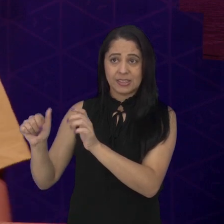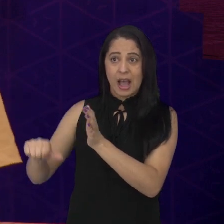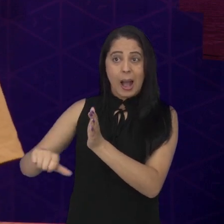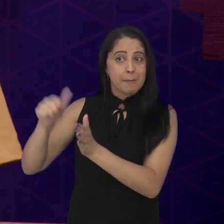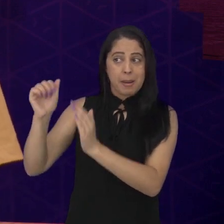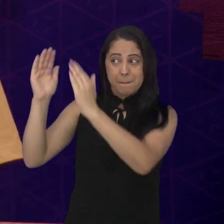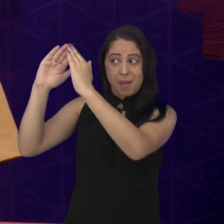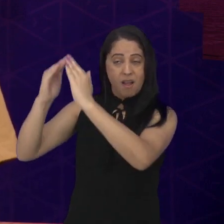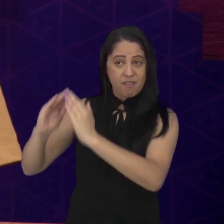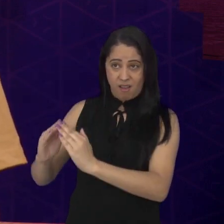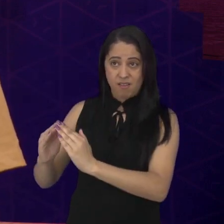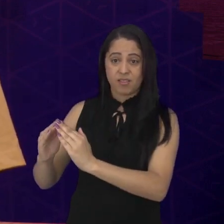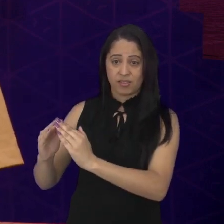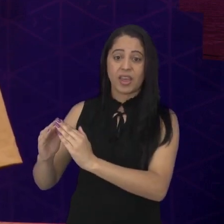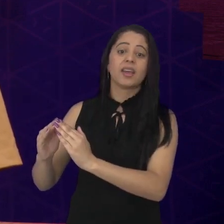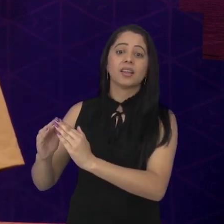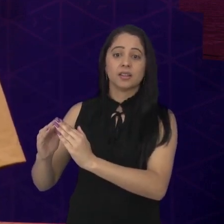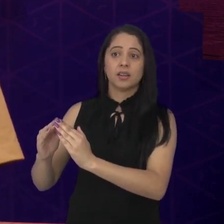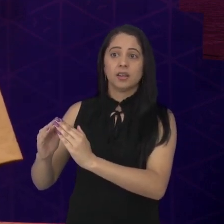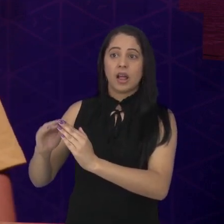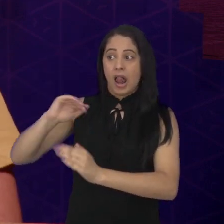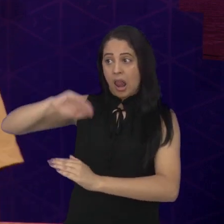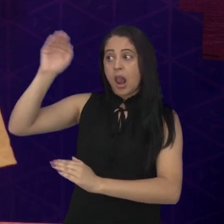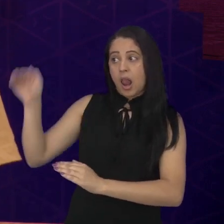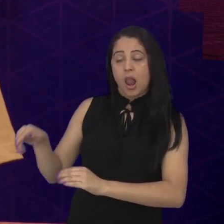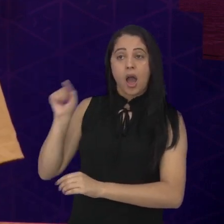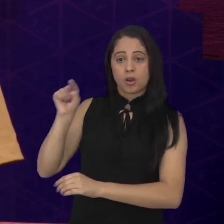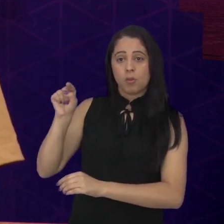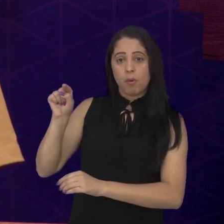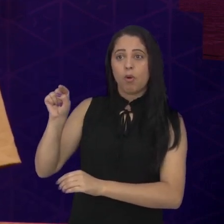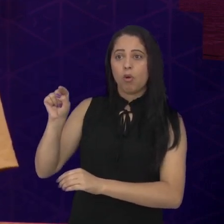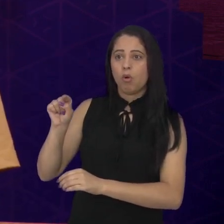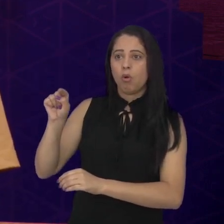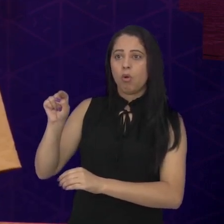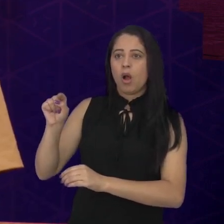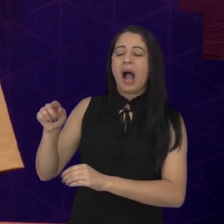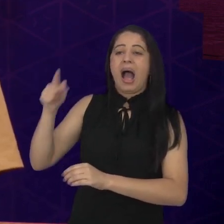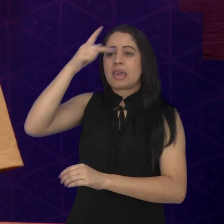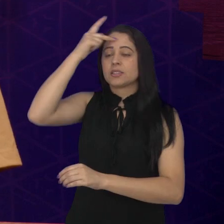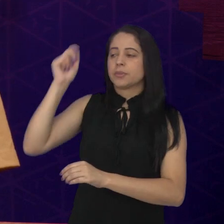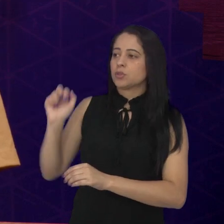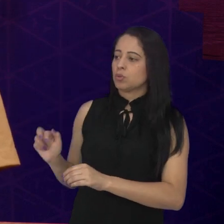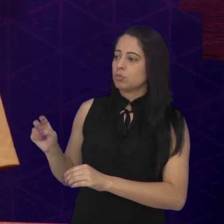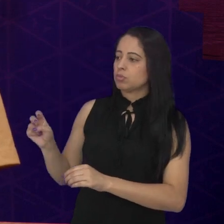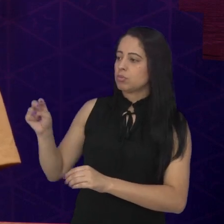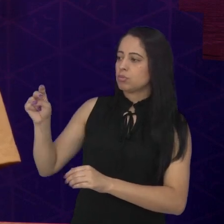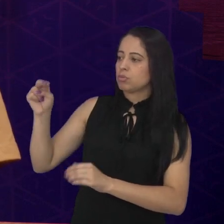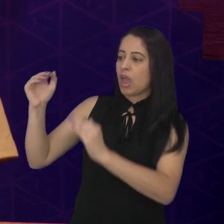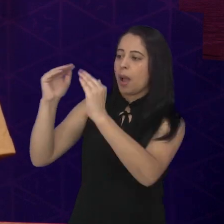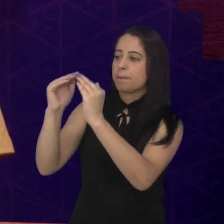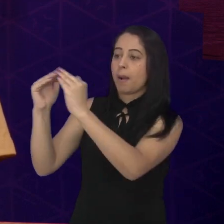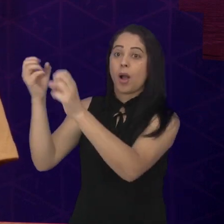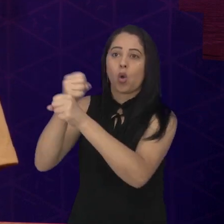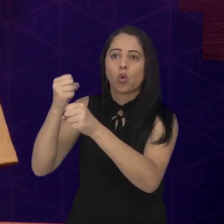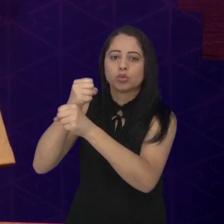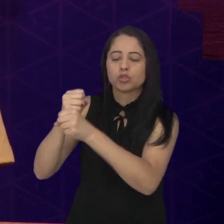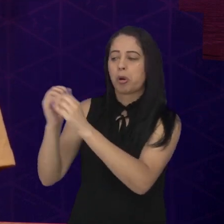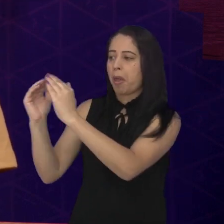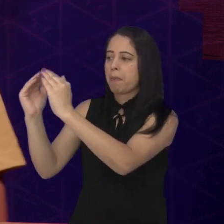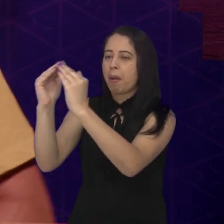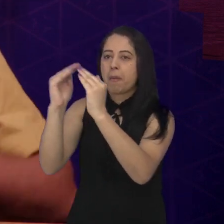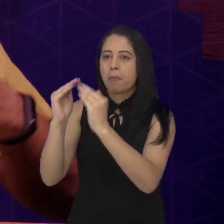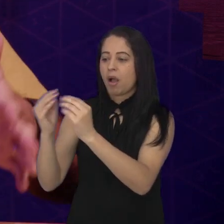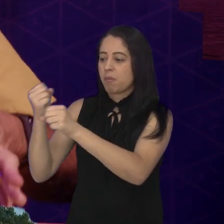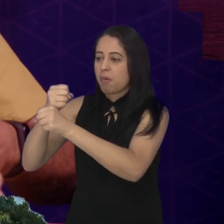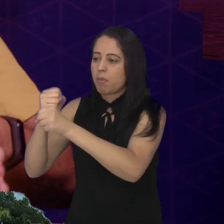né? As primeiras favelas do Rio de Janeiro ali, elas são no morro. E aí vai subindo, subindo, subindo, subindo,